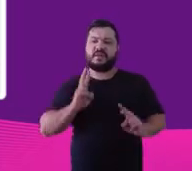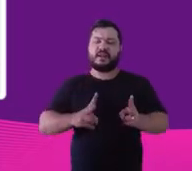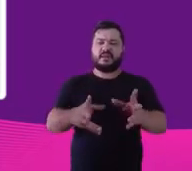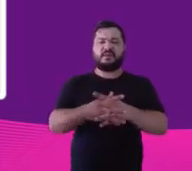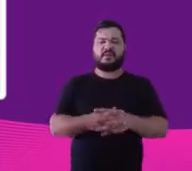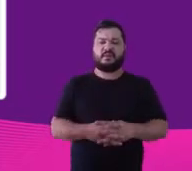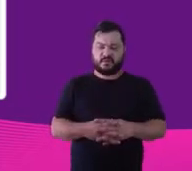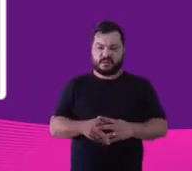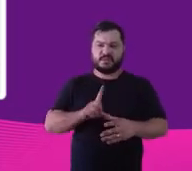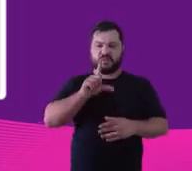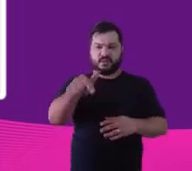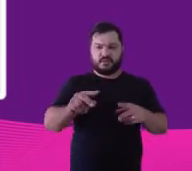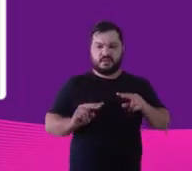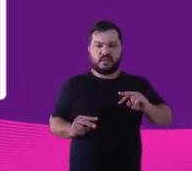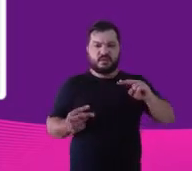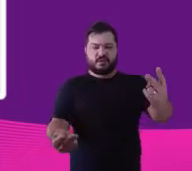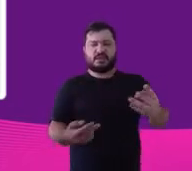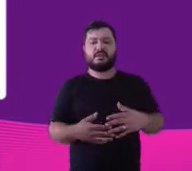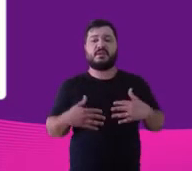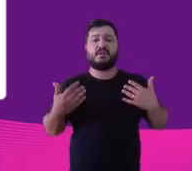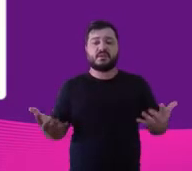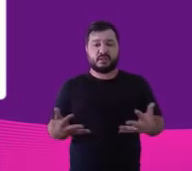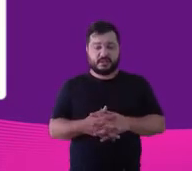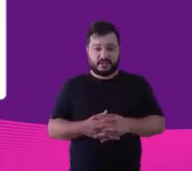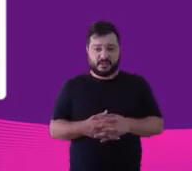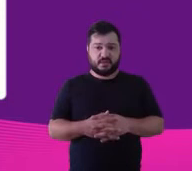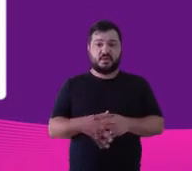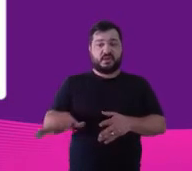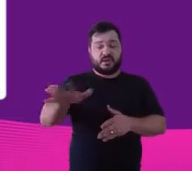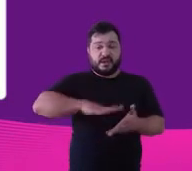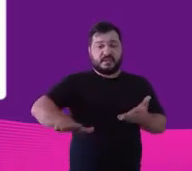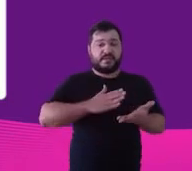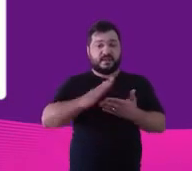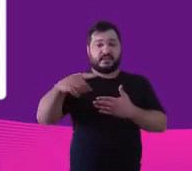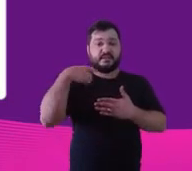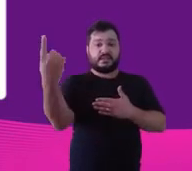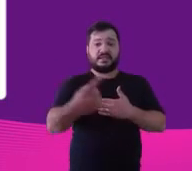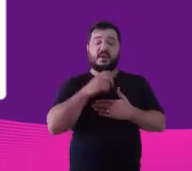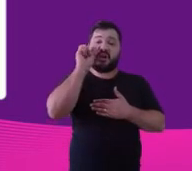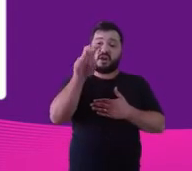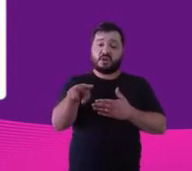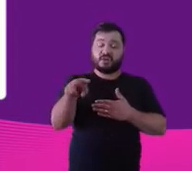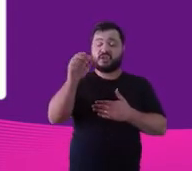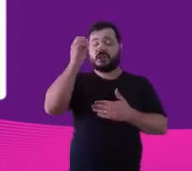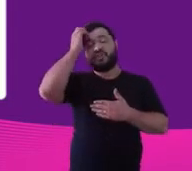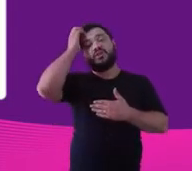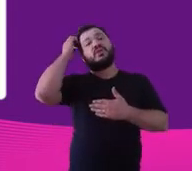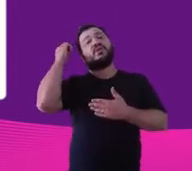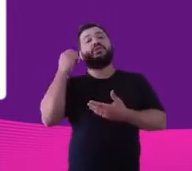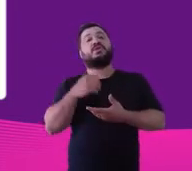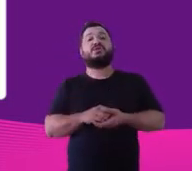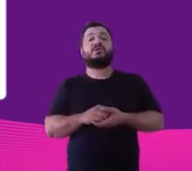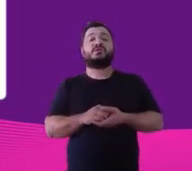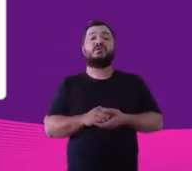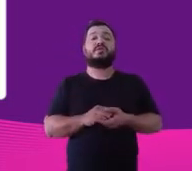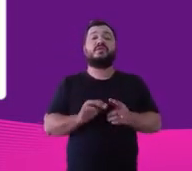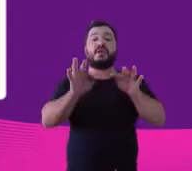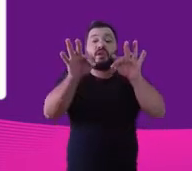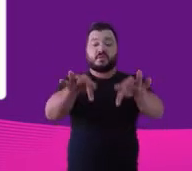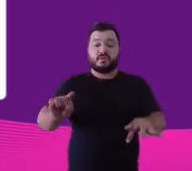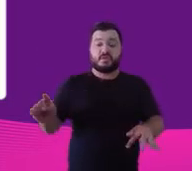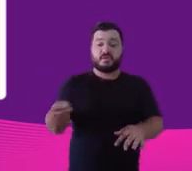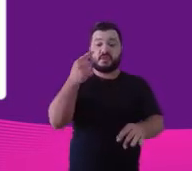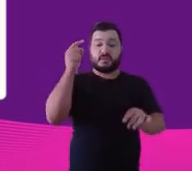manutenção pós transplante né a inicial a gente vê aí o interesse